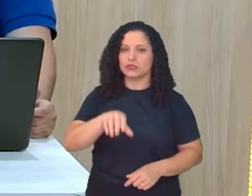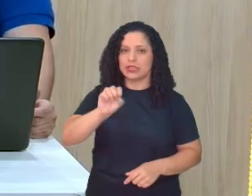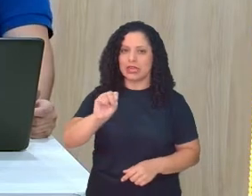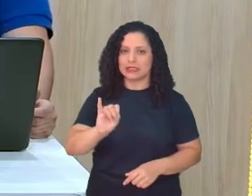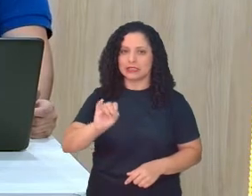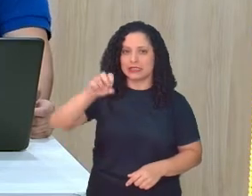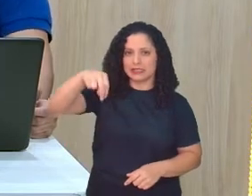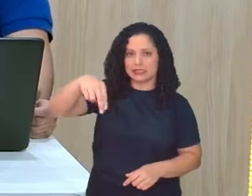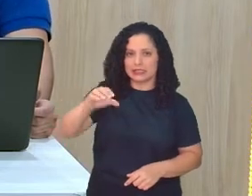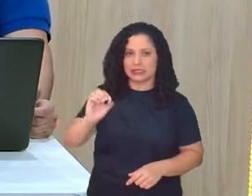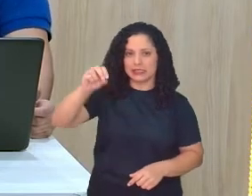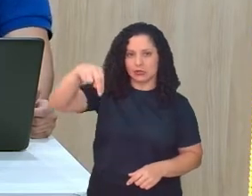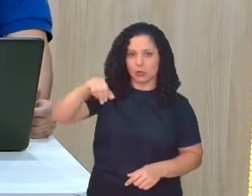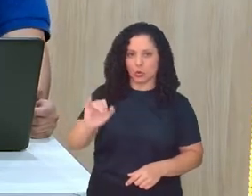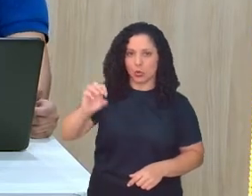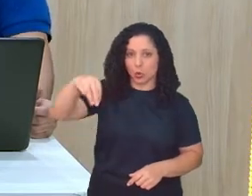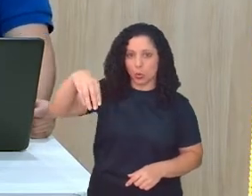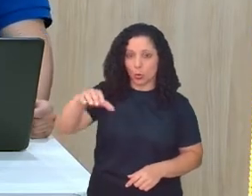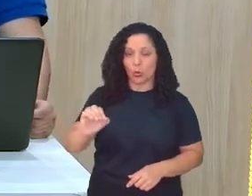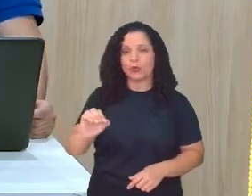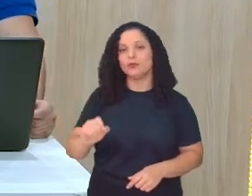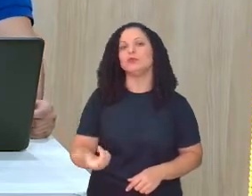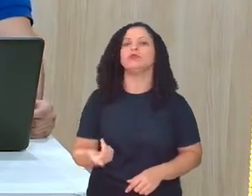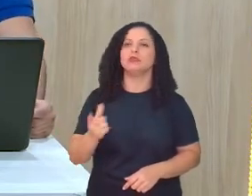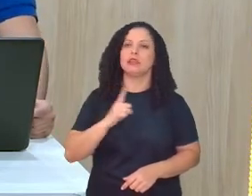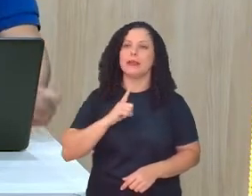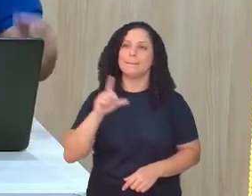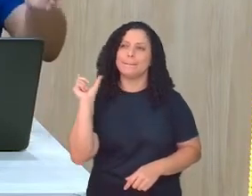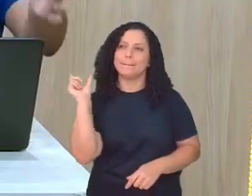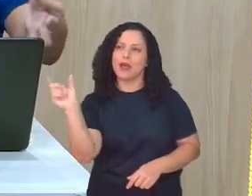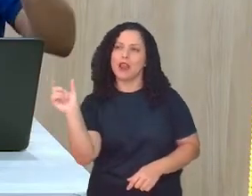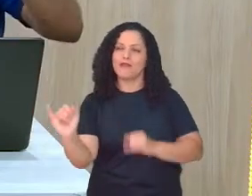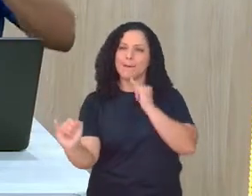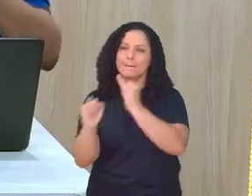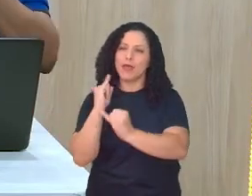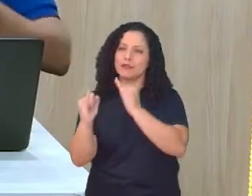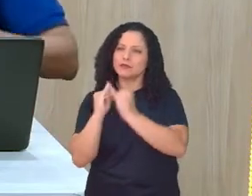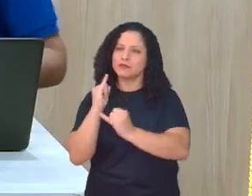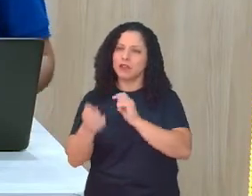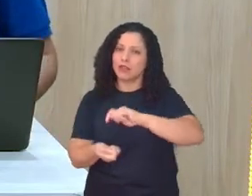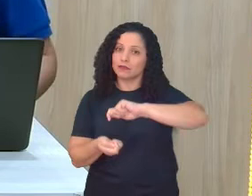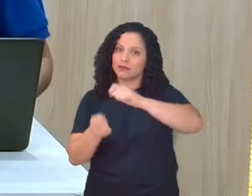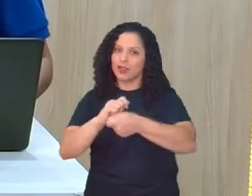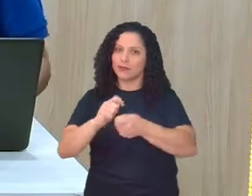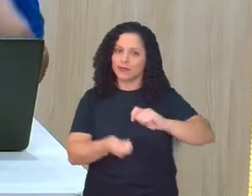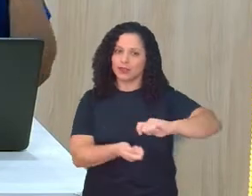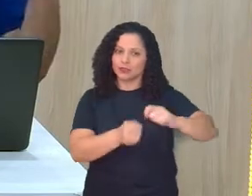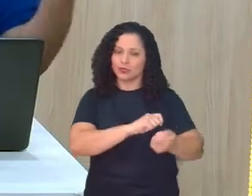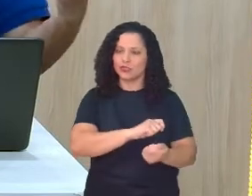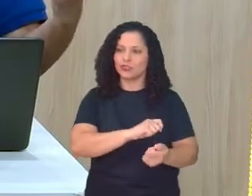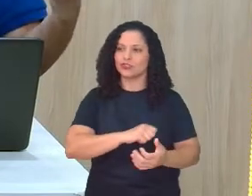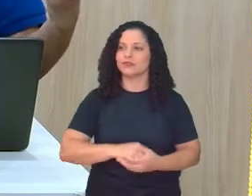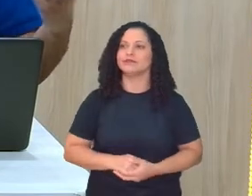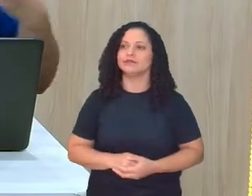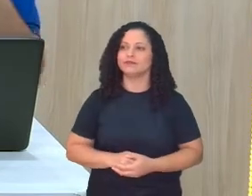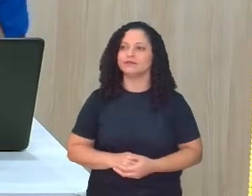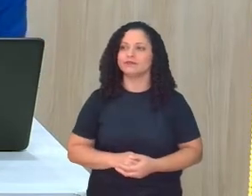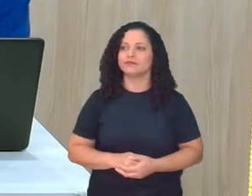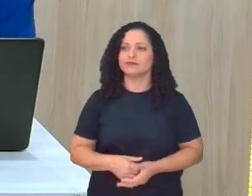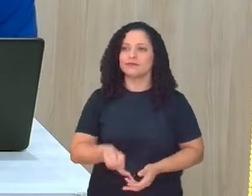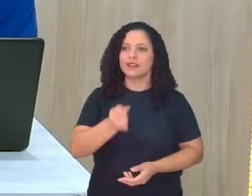ter uma palavra que não é muito sinônimo, mas é parecida. Então, a gente tem essas adaptações. Vamos aos esses exemplos?